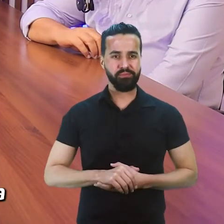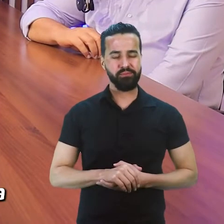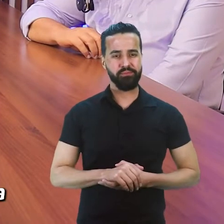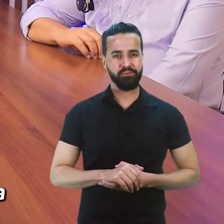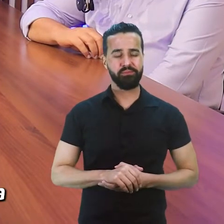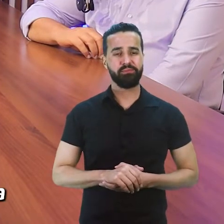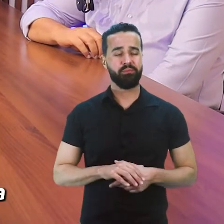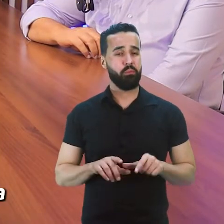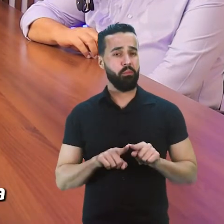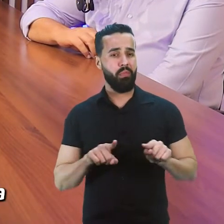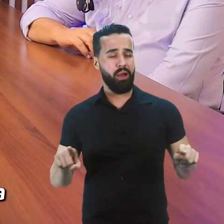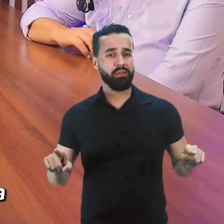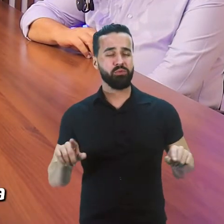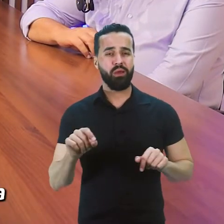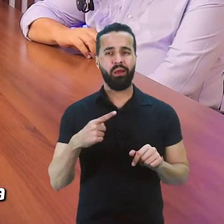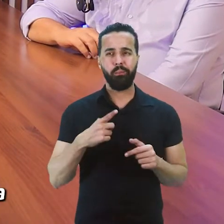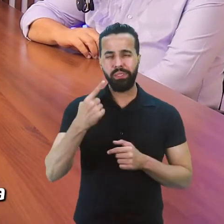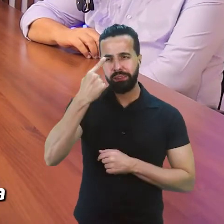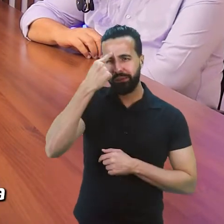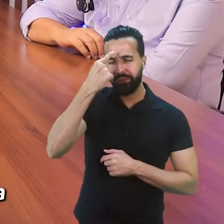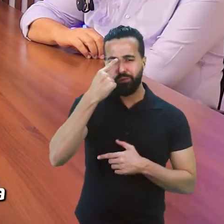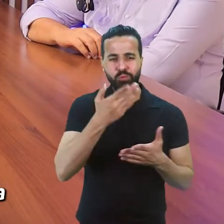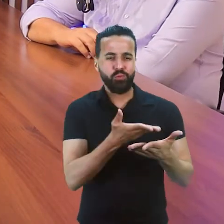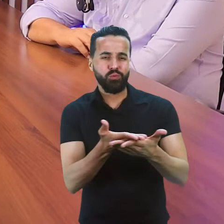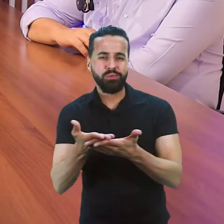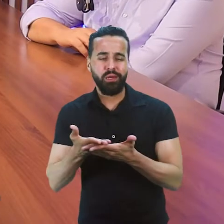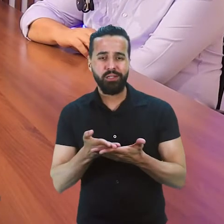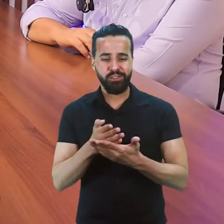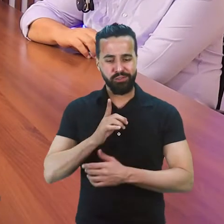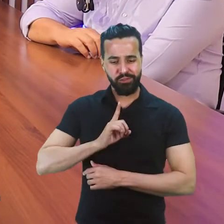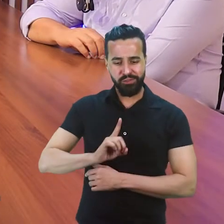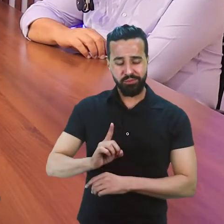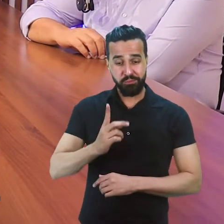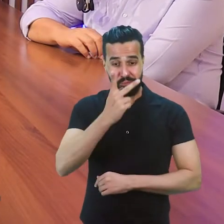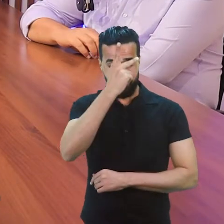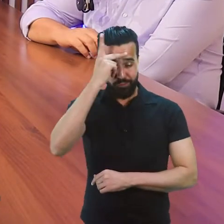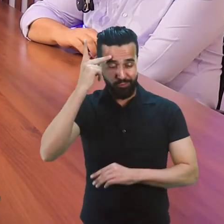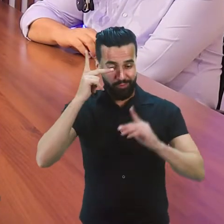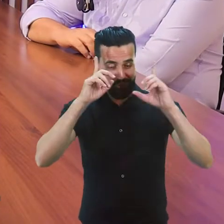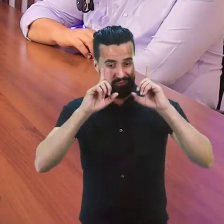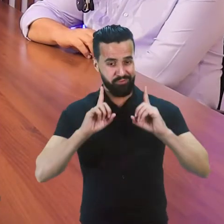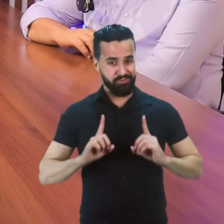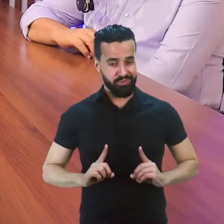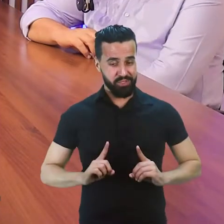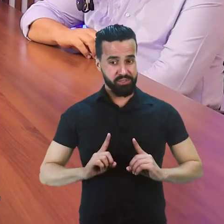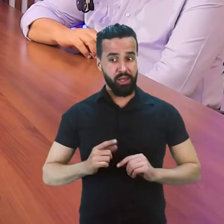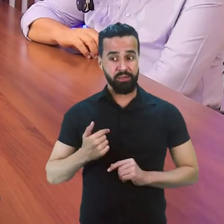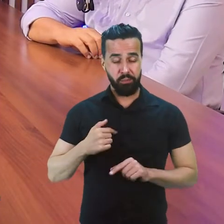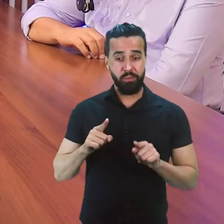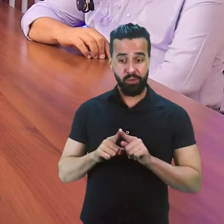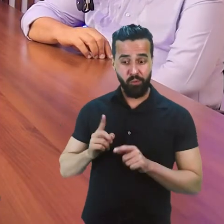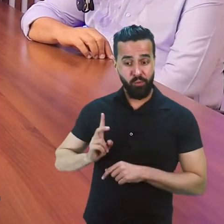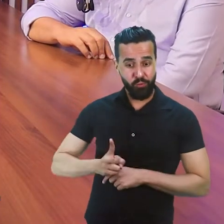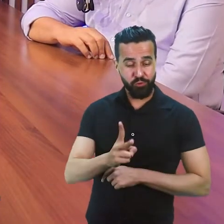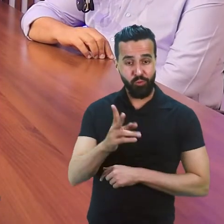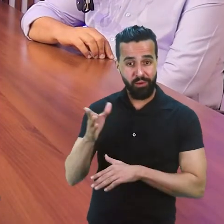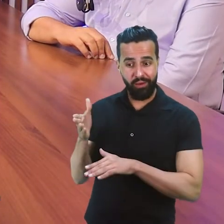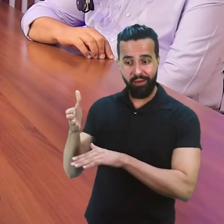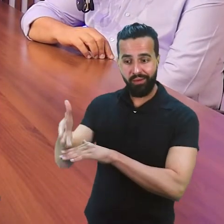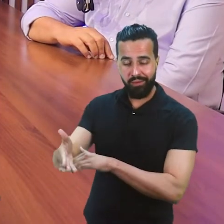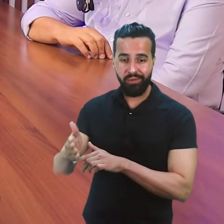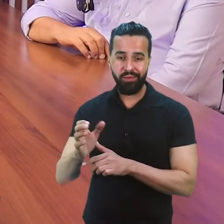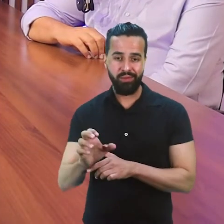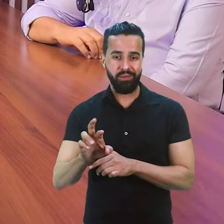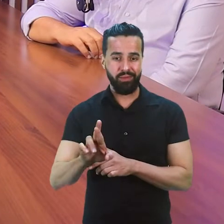Então, mas eu falei, eu vou começar a estudar sobre o direito da pessoa com deficiência. E vou continuar indo lá no CRE. Que eu tinha que ir para